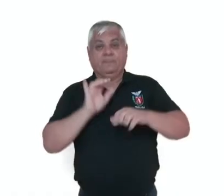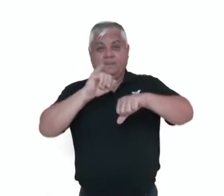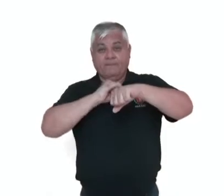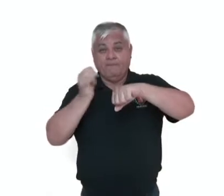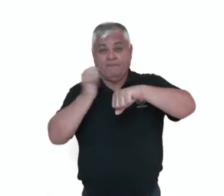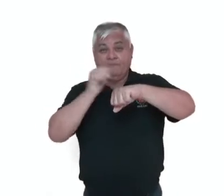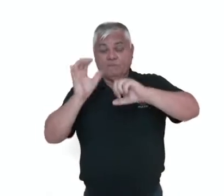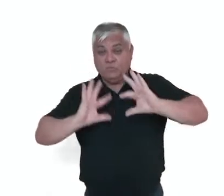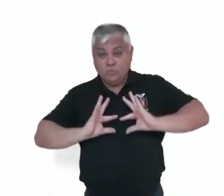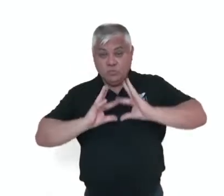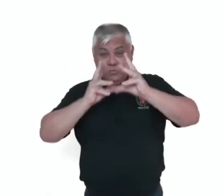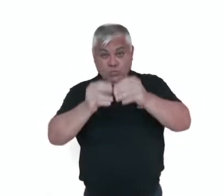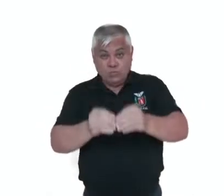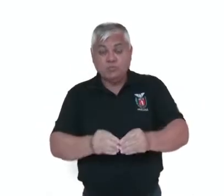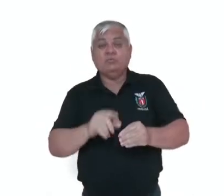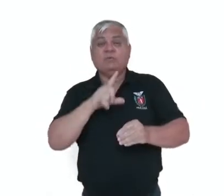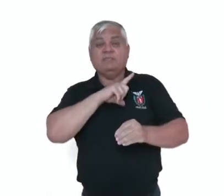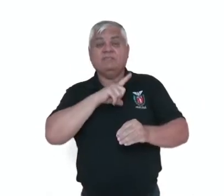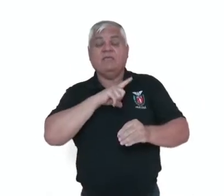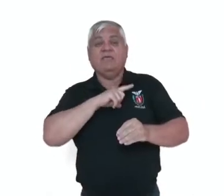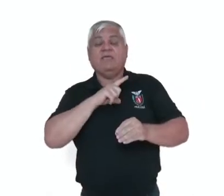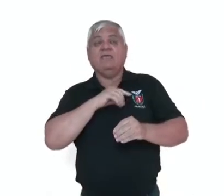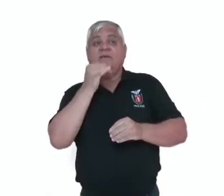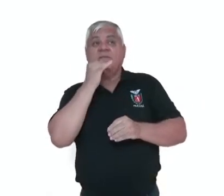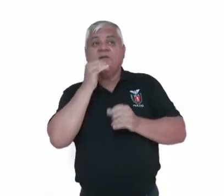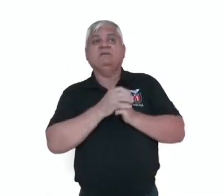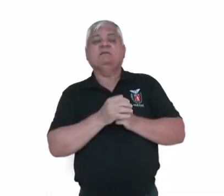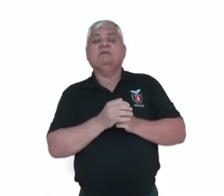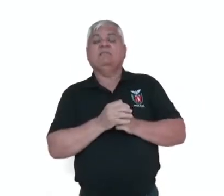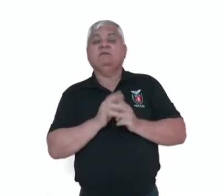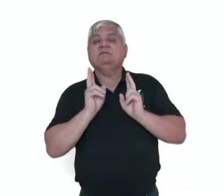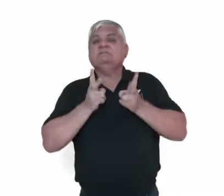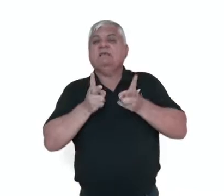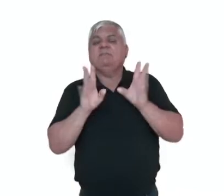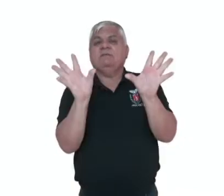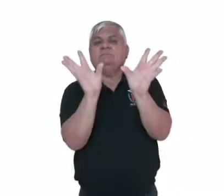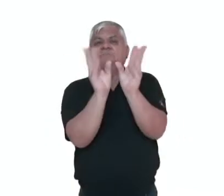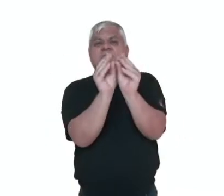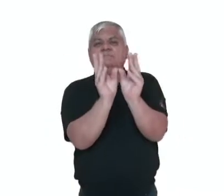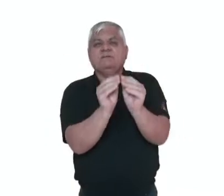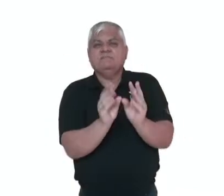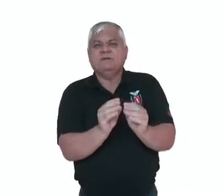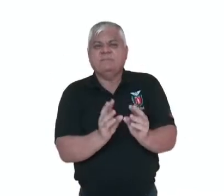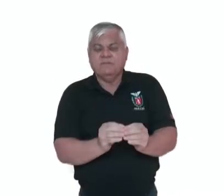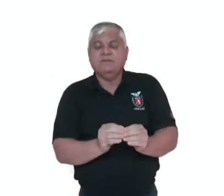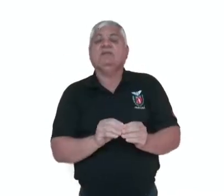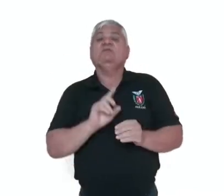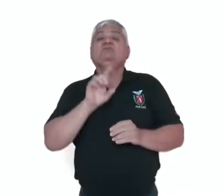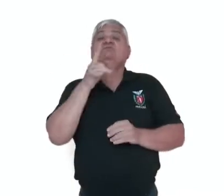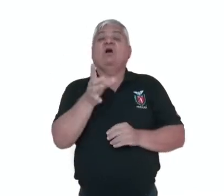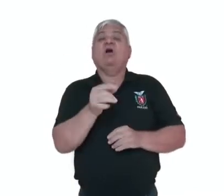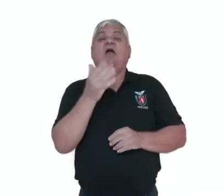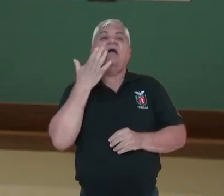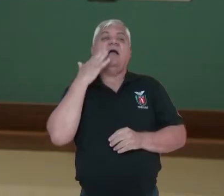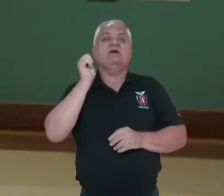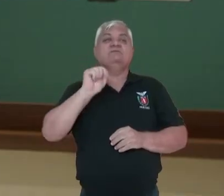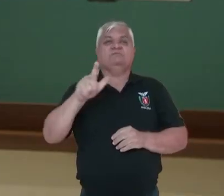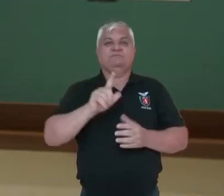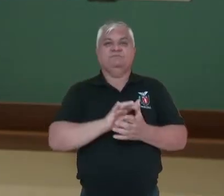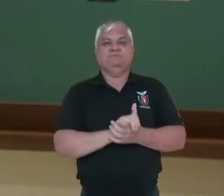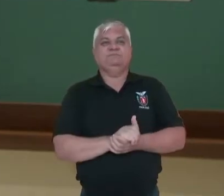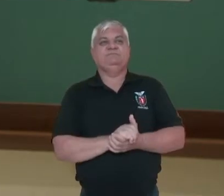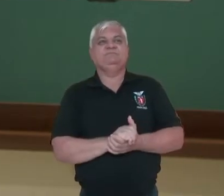as espécies comuns a ambos os lados da seta da equação são simplificadas, nesse caso aqui, as que estão em azul.